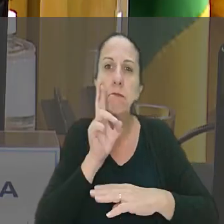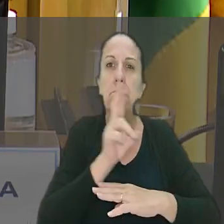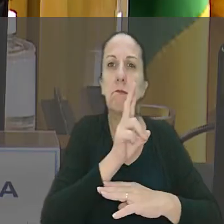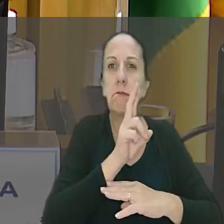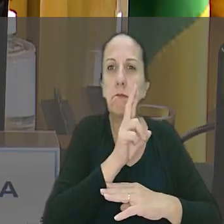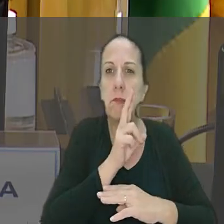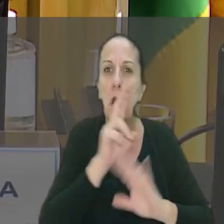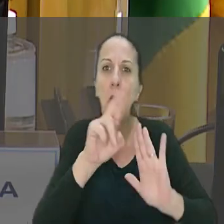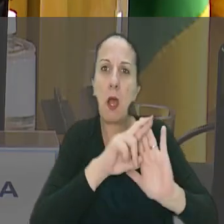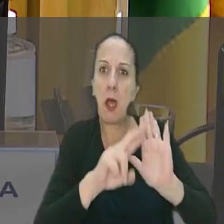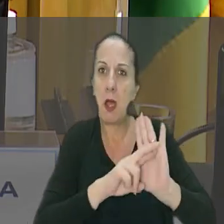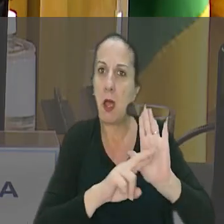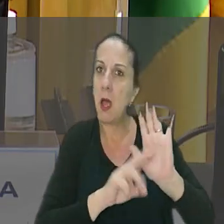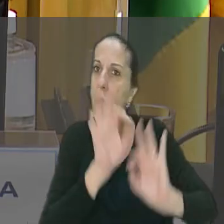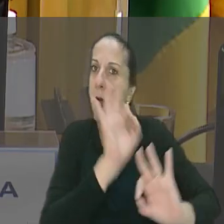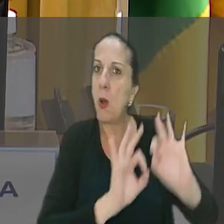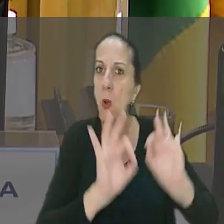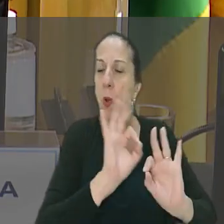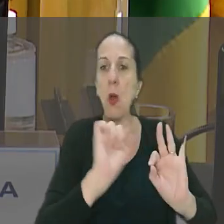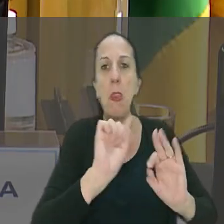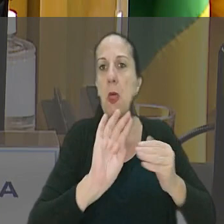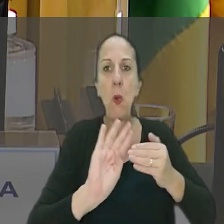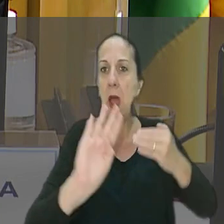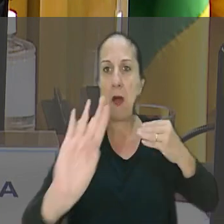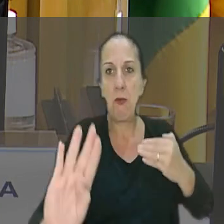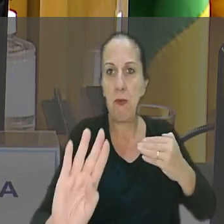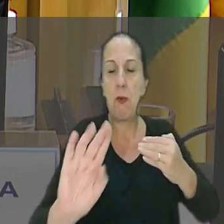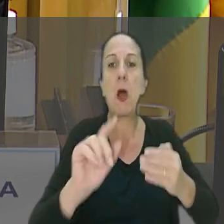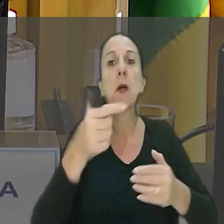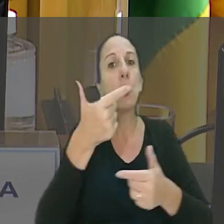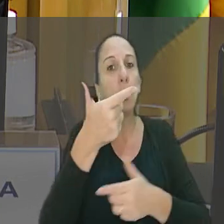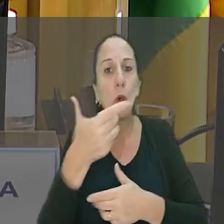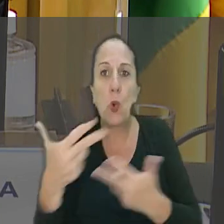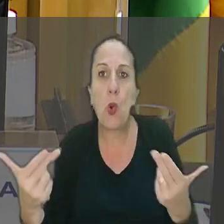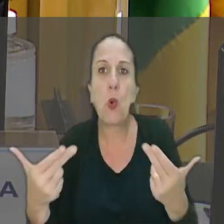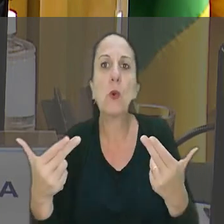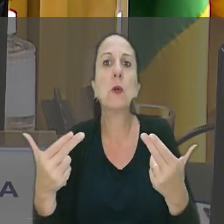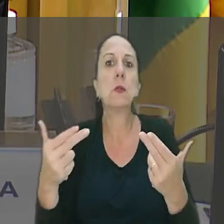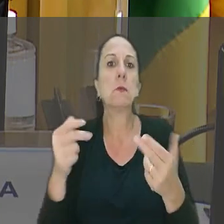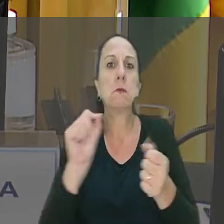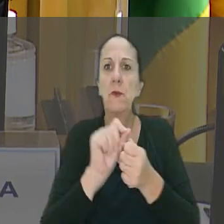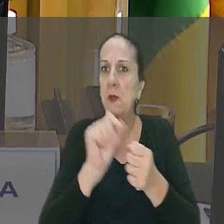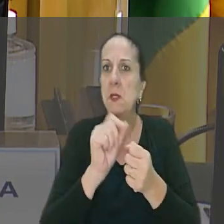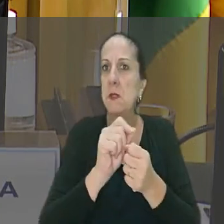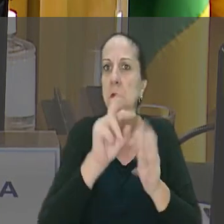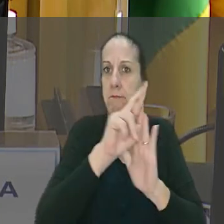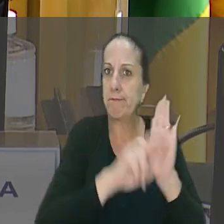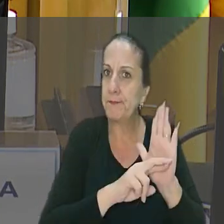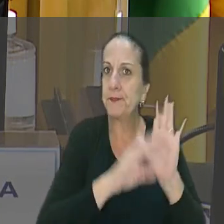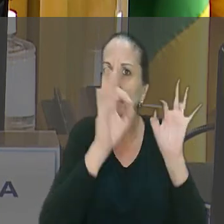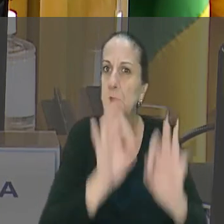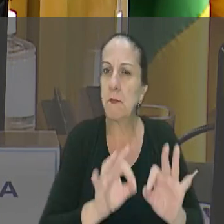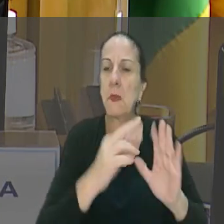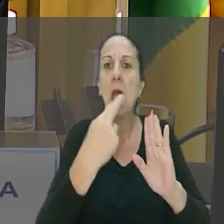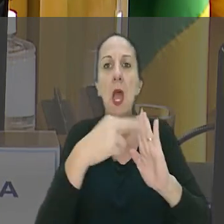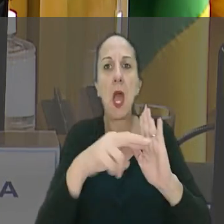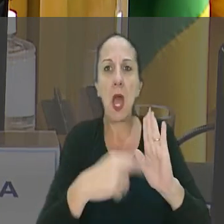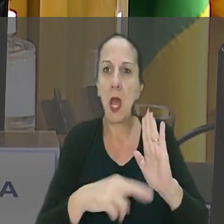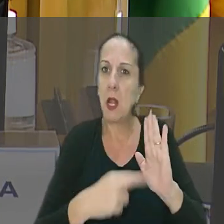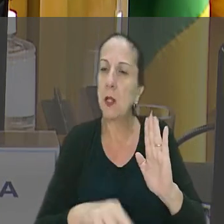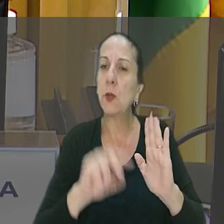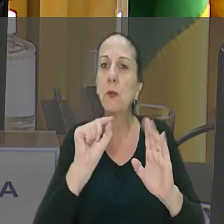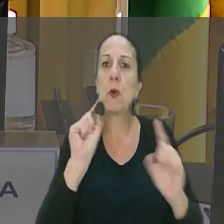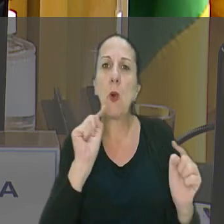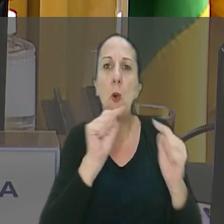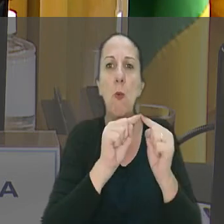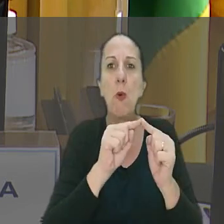de o restaurante ter regularizado a situação não afasta o dever de reparar. Além disso, segundo a relatora, o